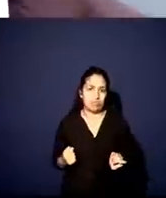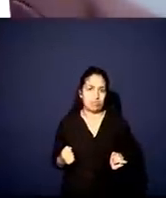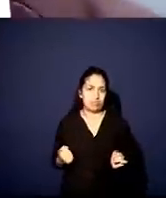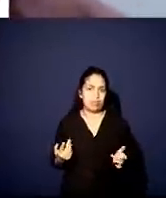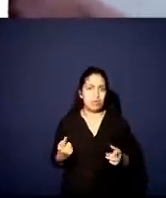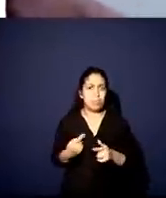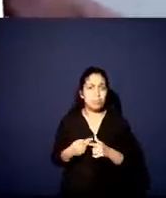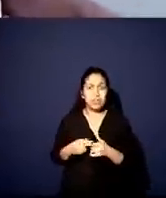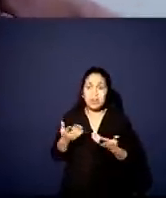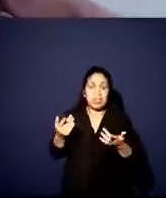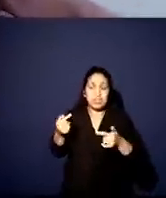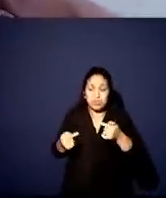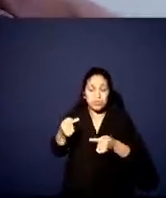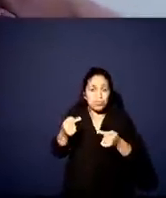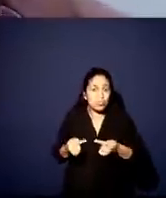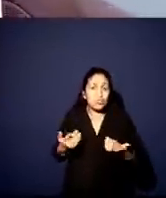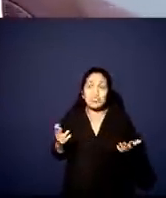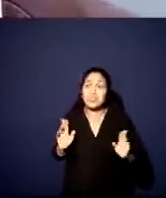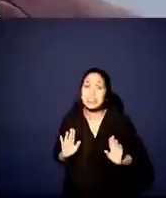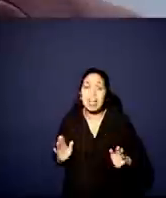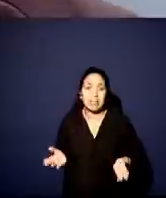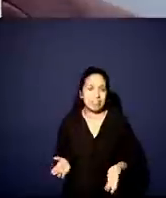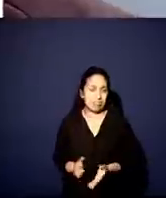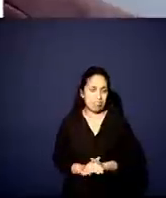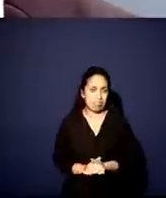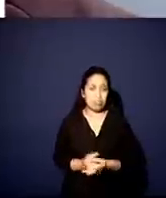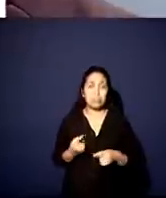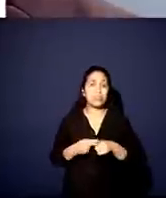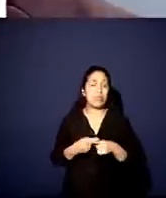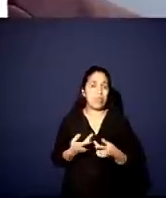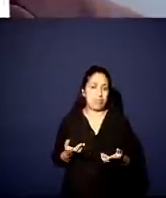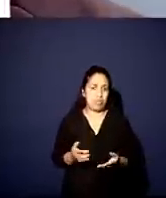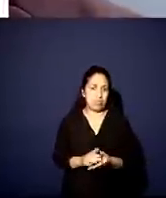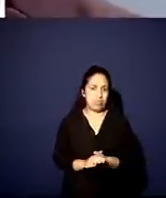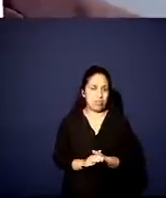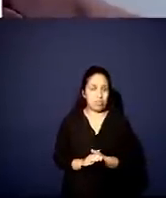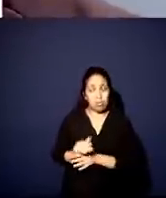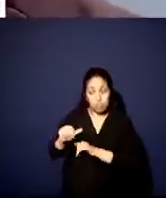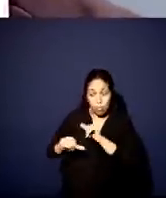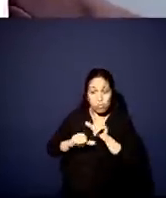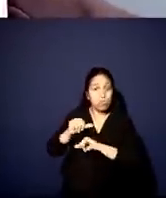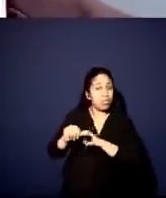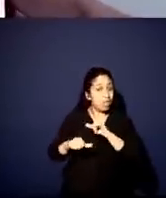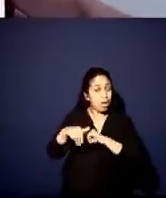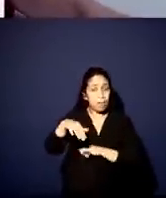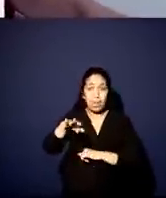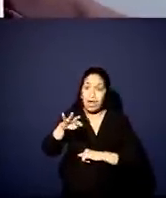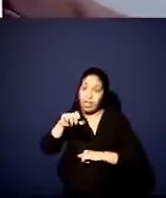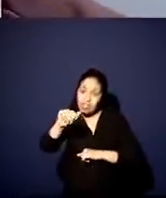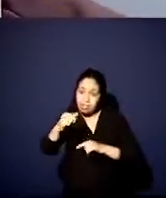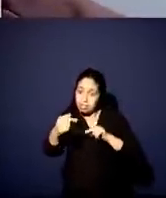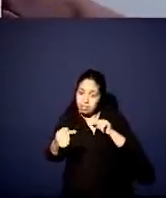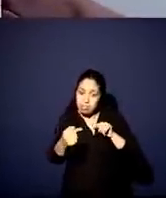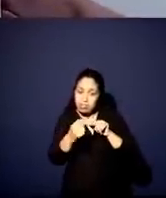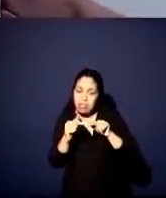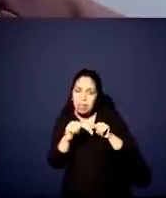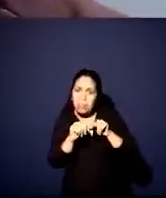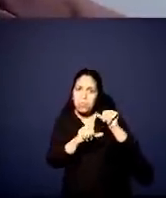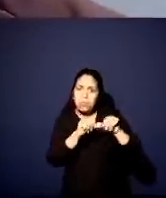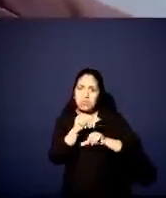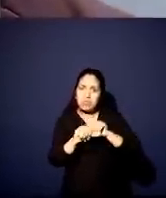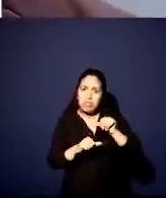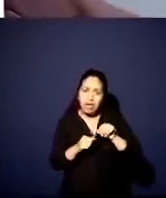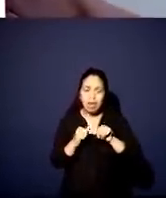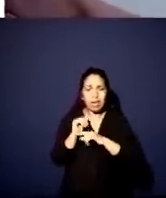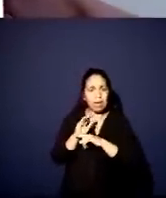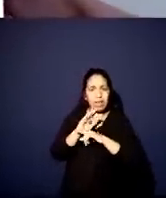se discutir a meta? Se a alteração da meta vai ser capaz de fazer com que